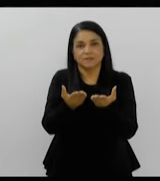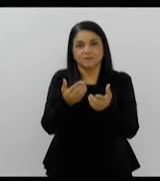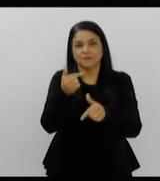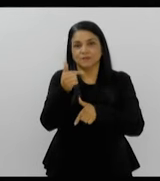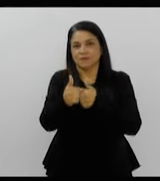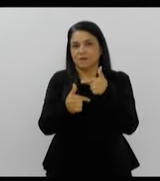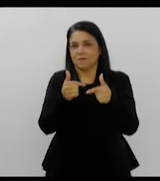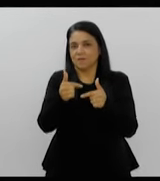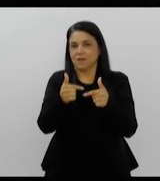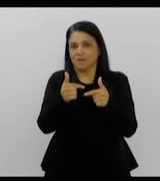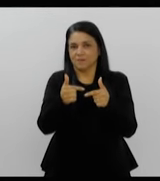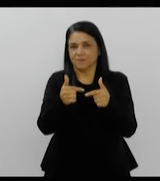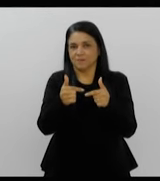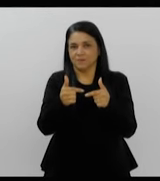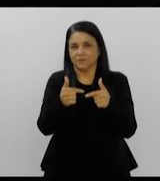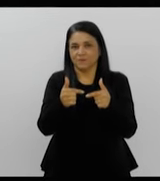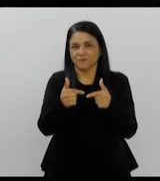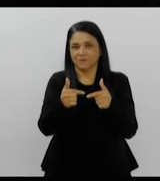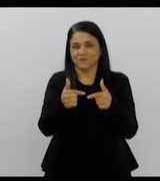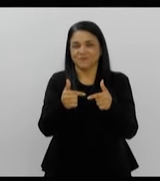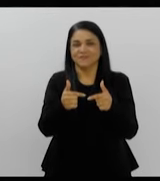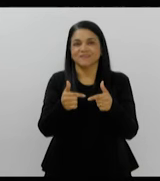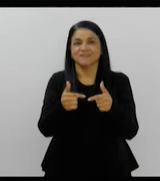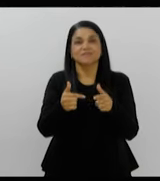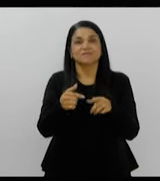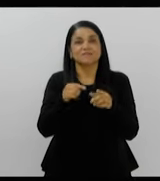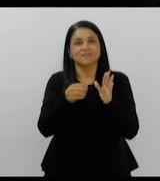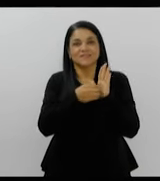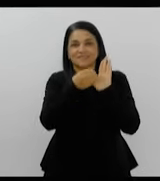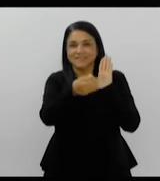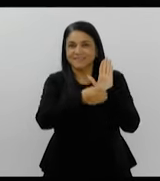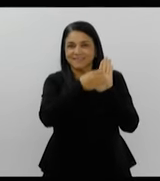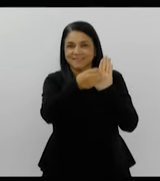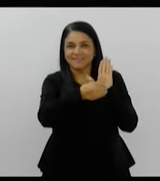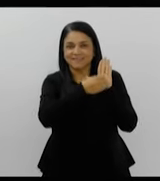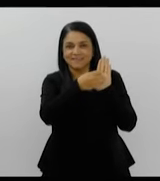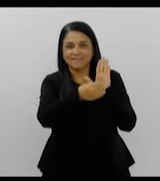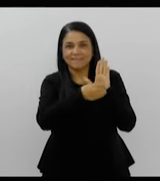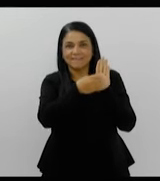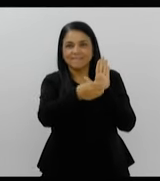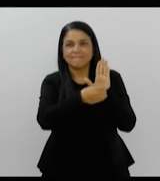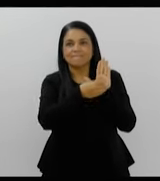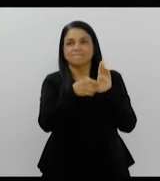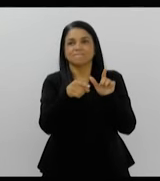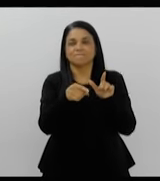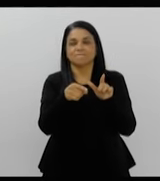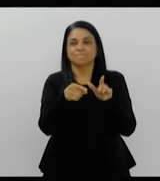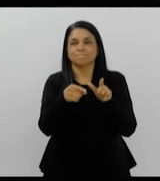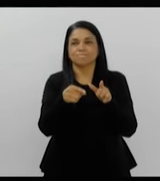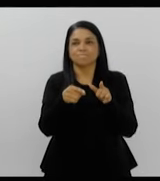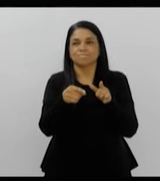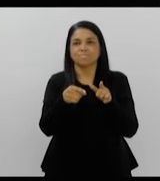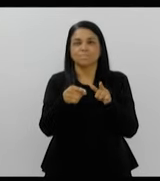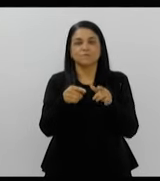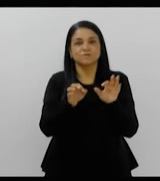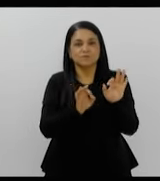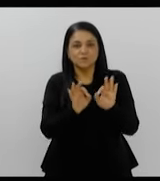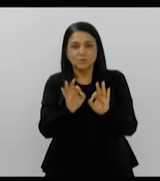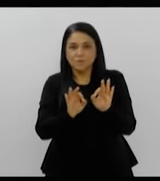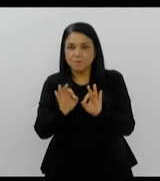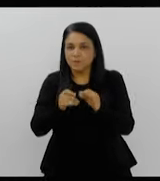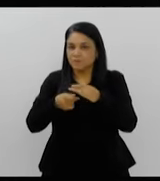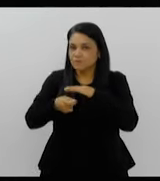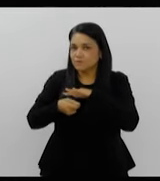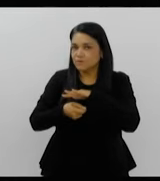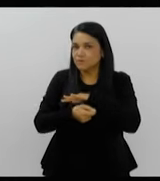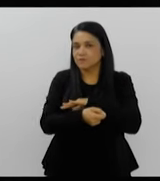E que essa avaliação criteriosa se dê em cima de um plano de